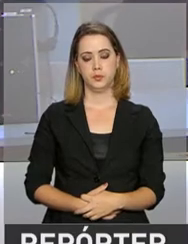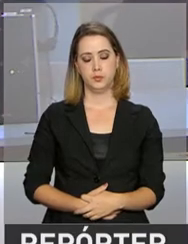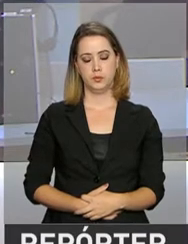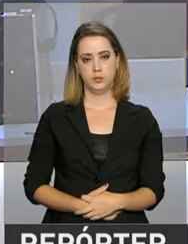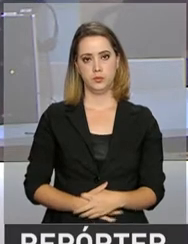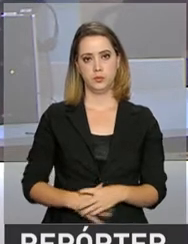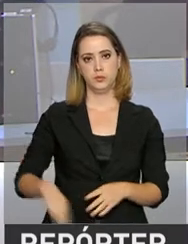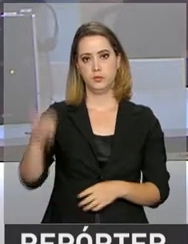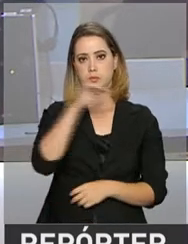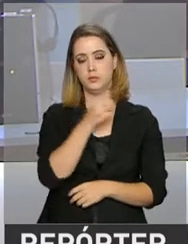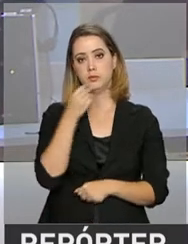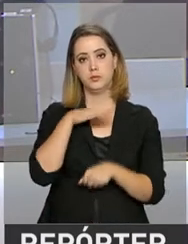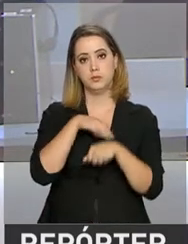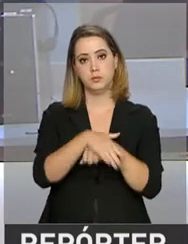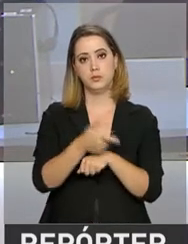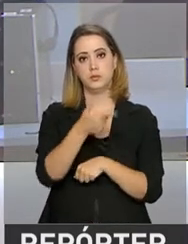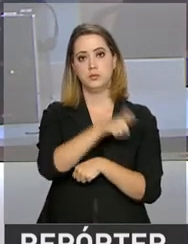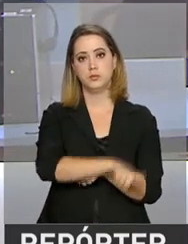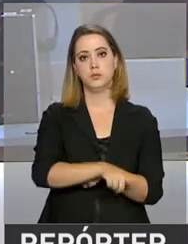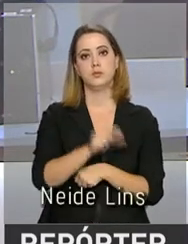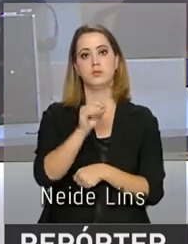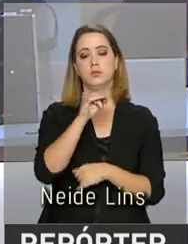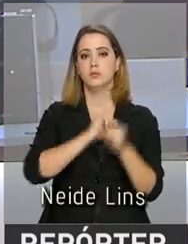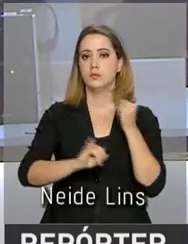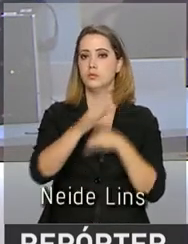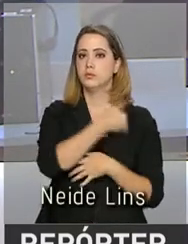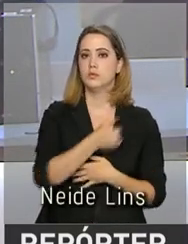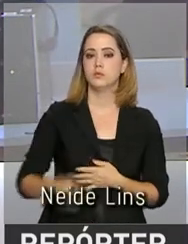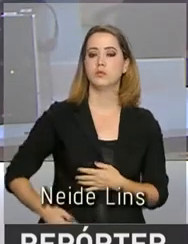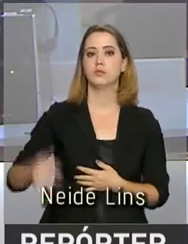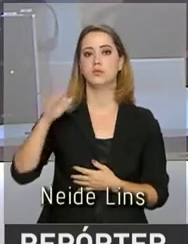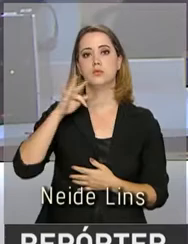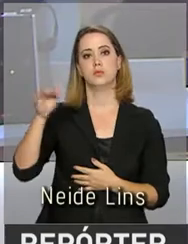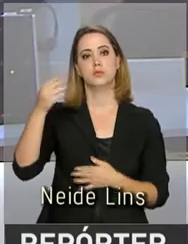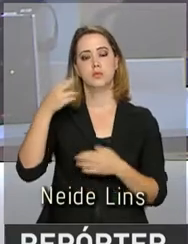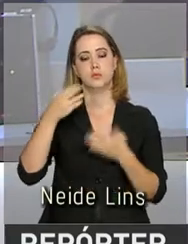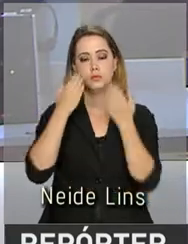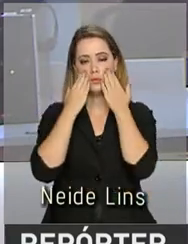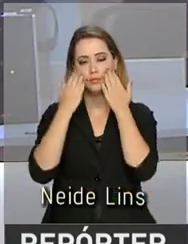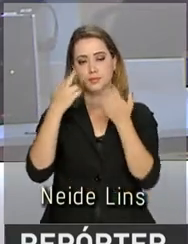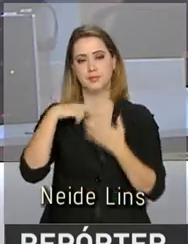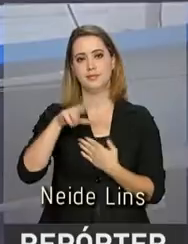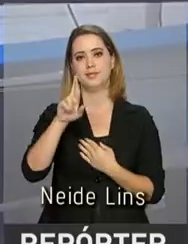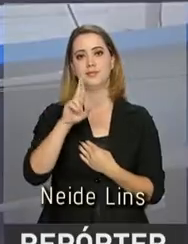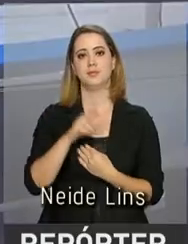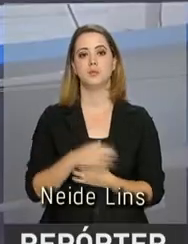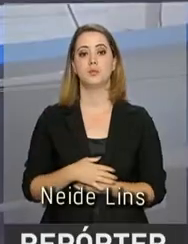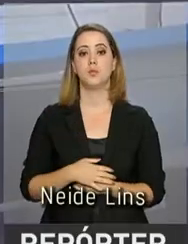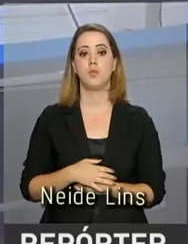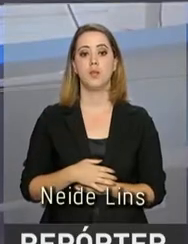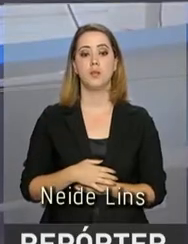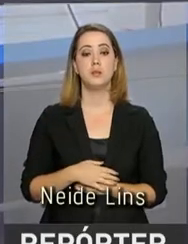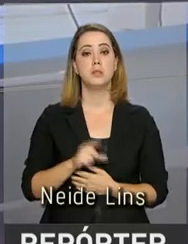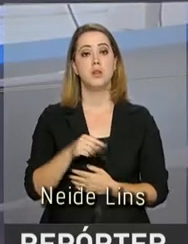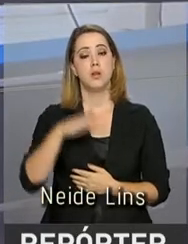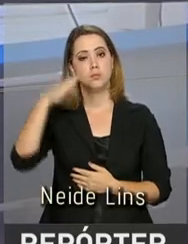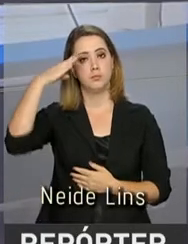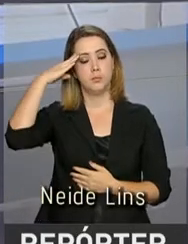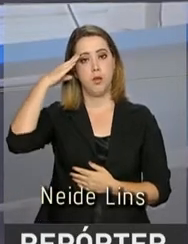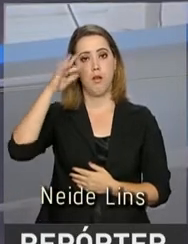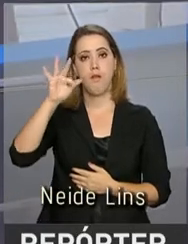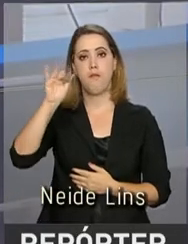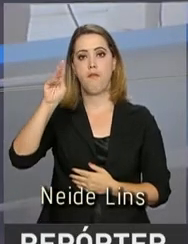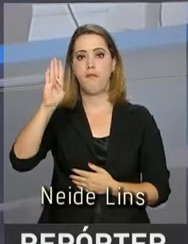olá boa noite estamos de volta com as notícias do governo federal no repórter nbr a força aérea brasileira